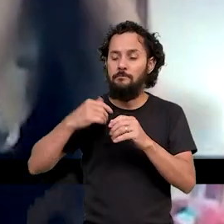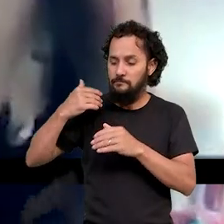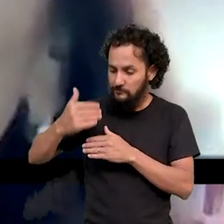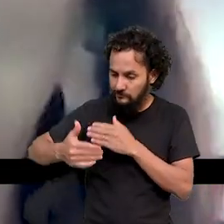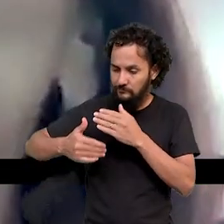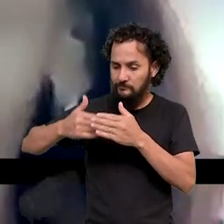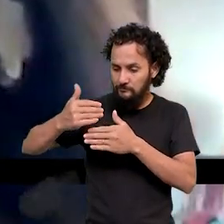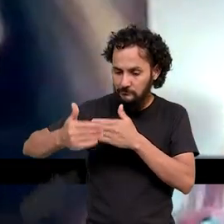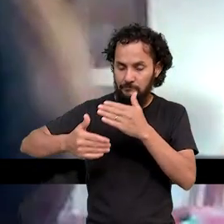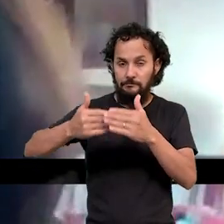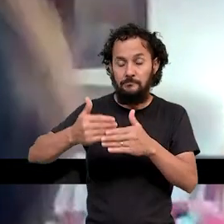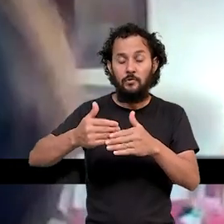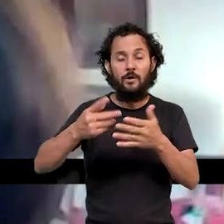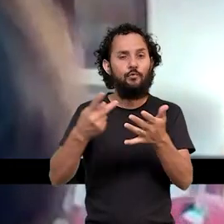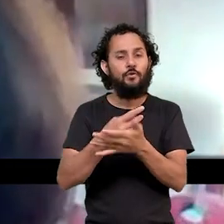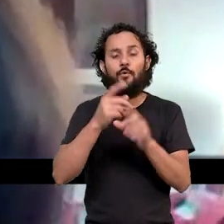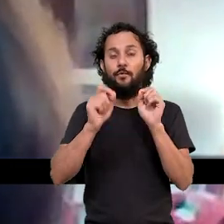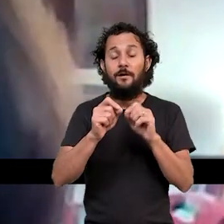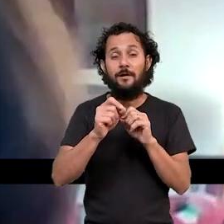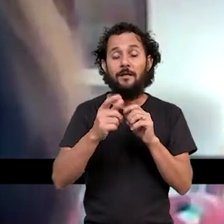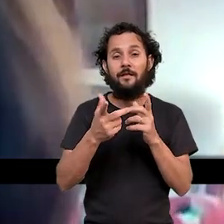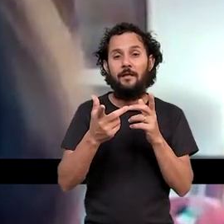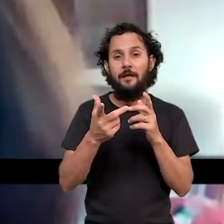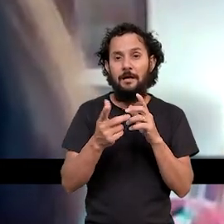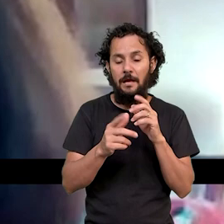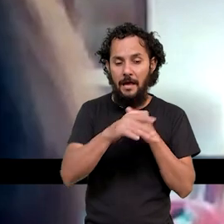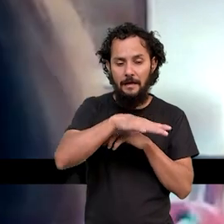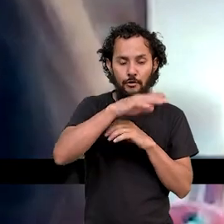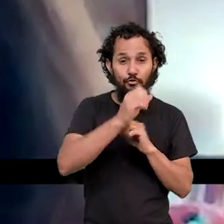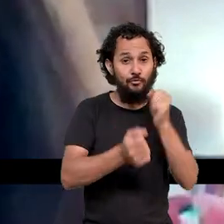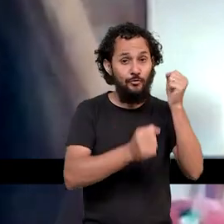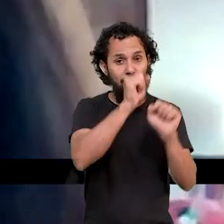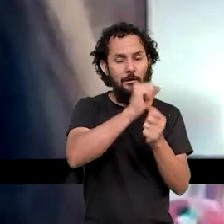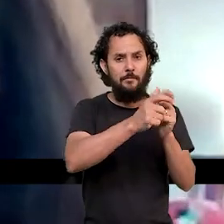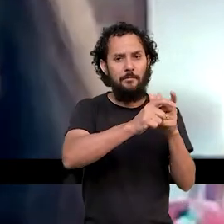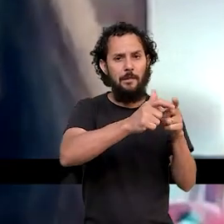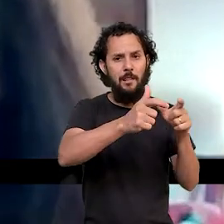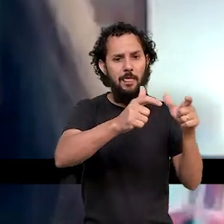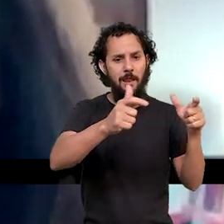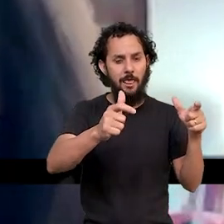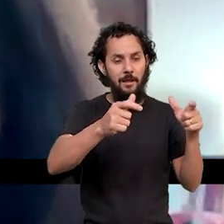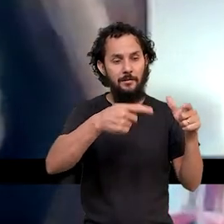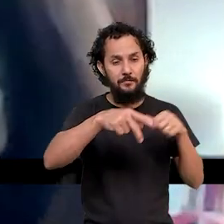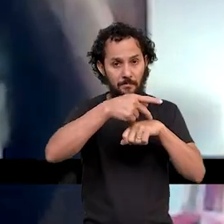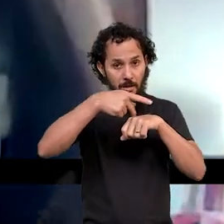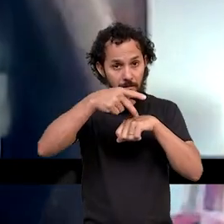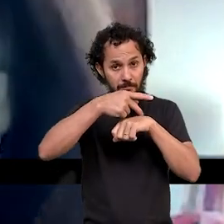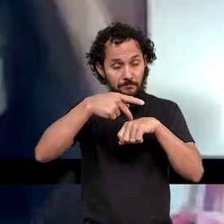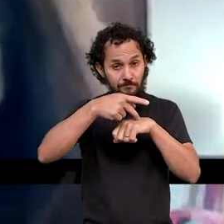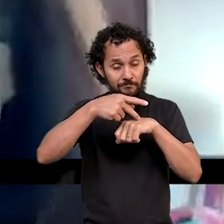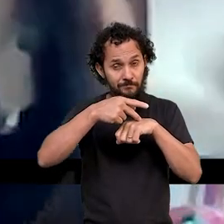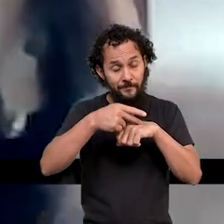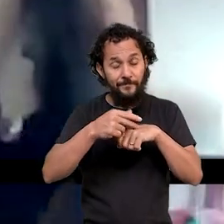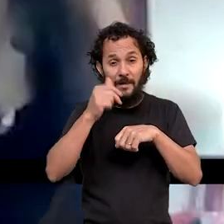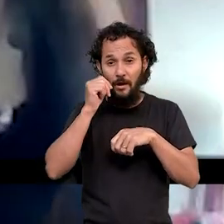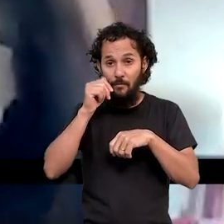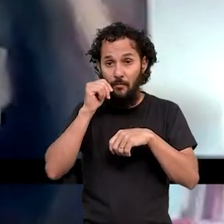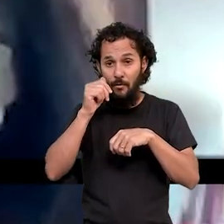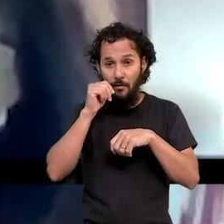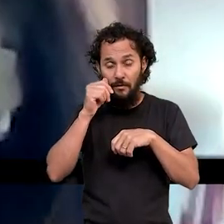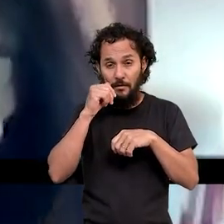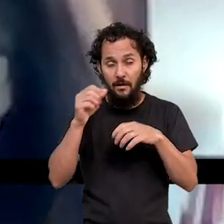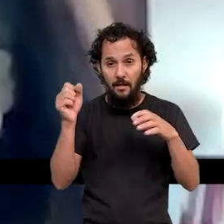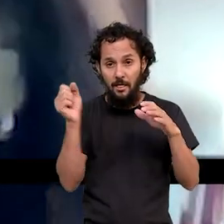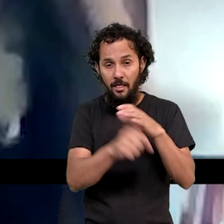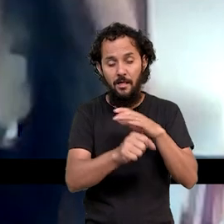medida em que nós temos aí um processo industrial tomando conta do nosso país, as mulheres